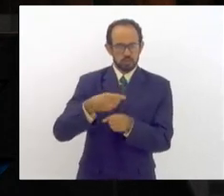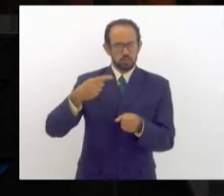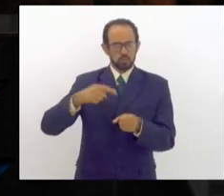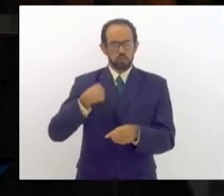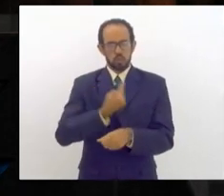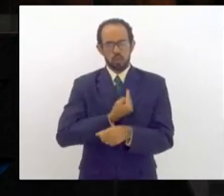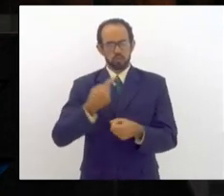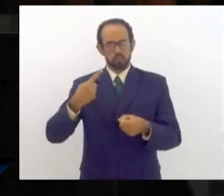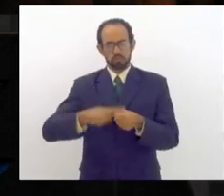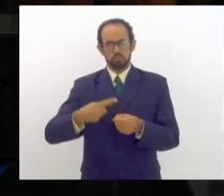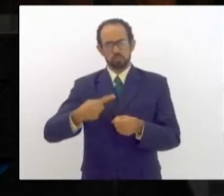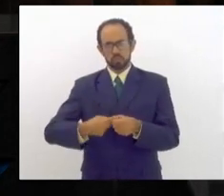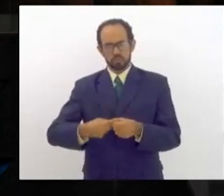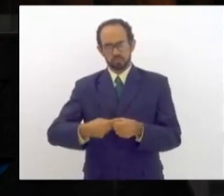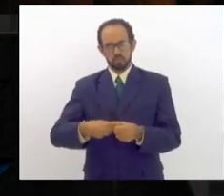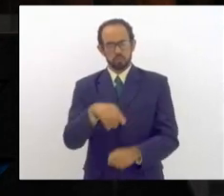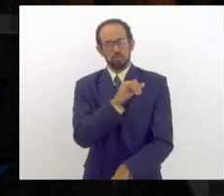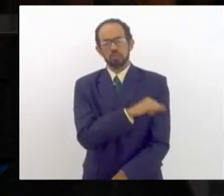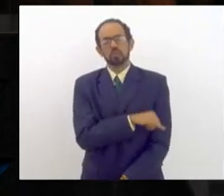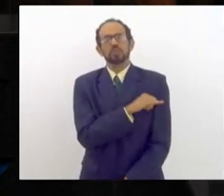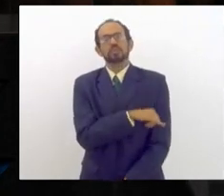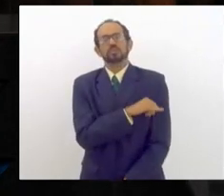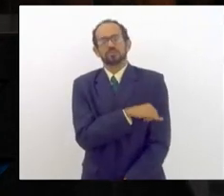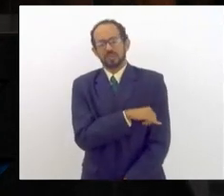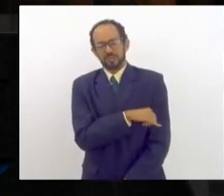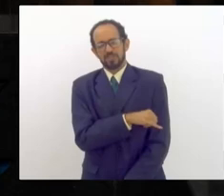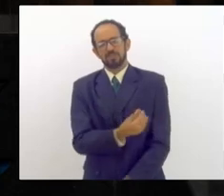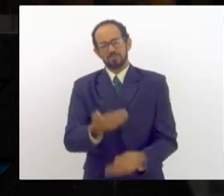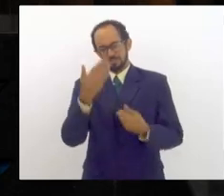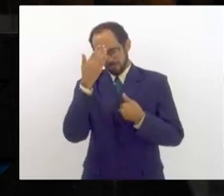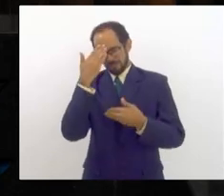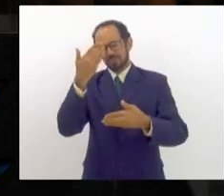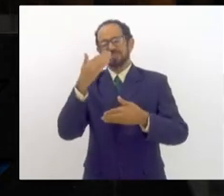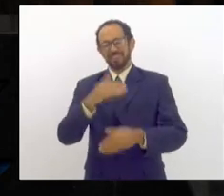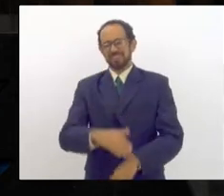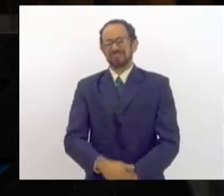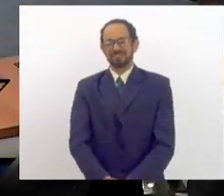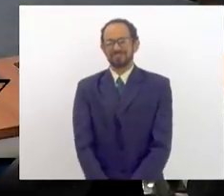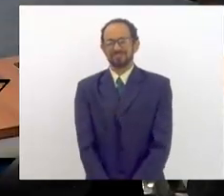município o Rio de Janeiro Muito obrigado